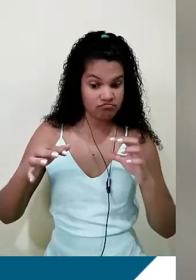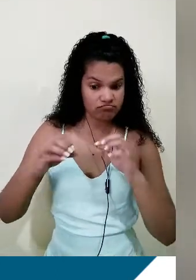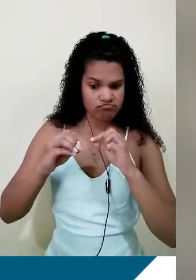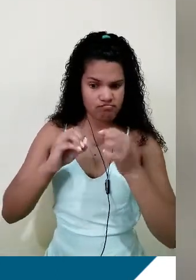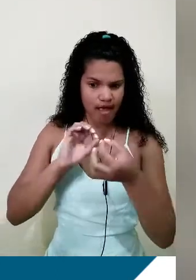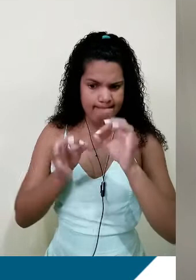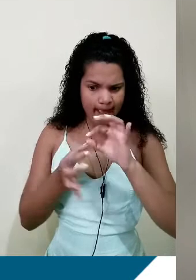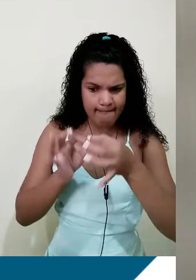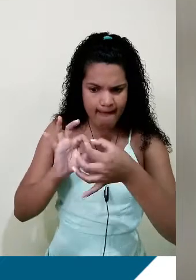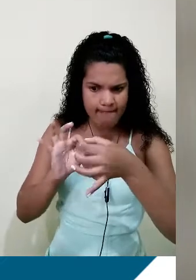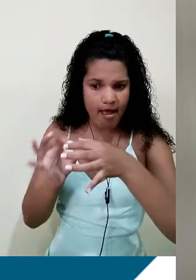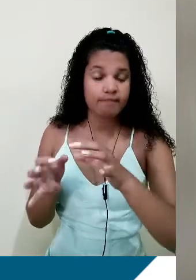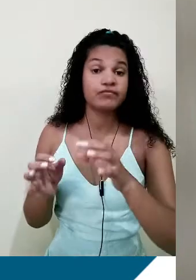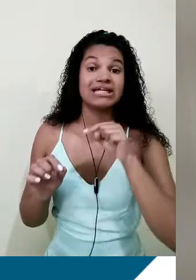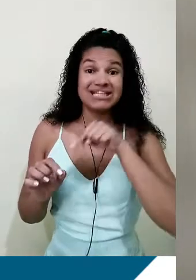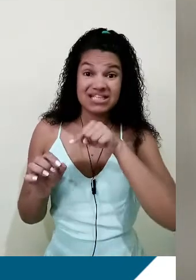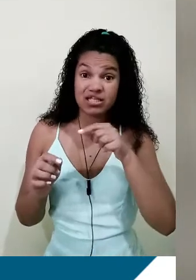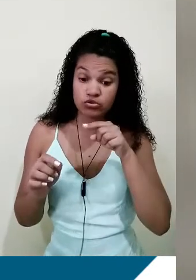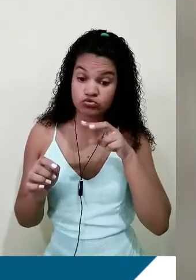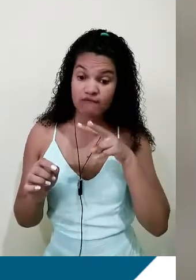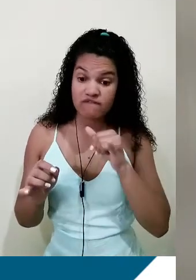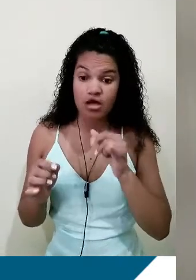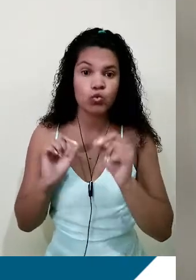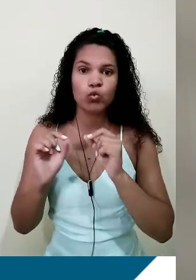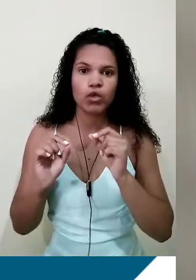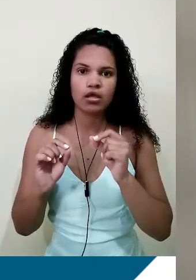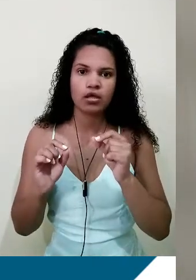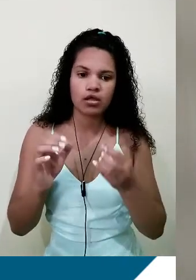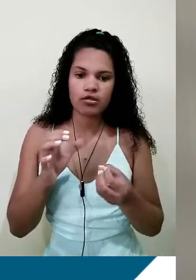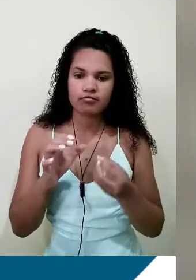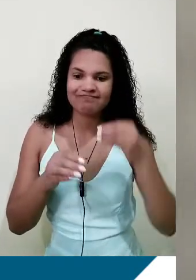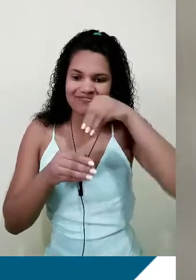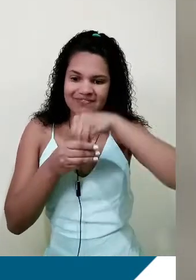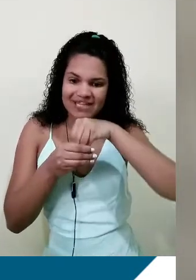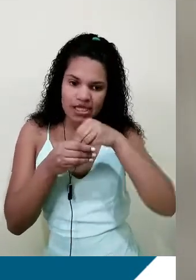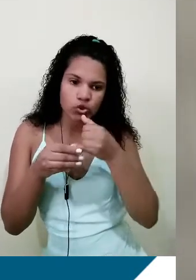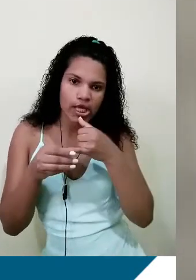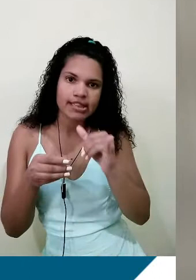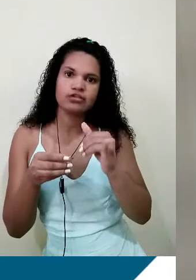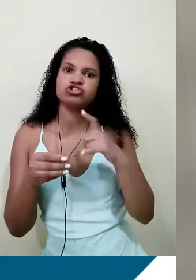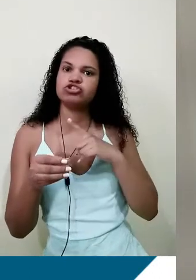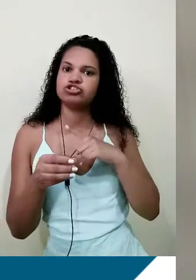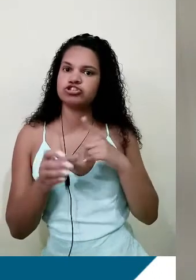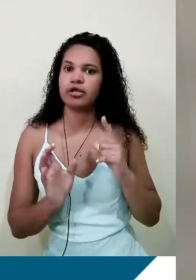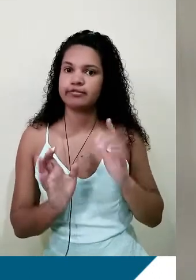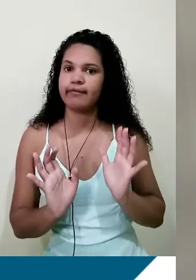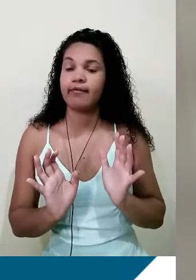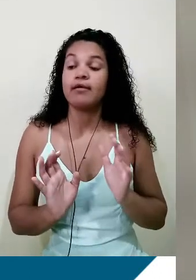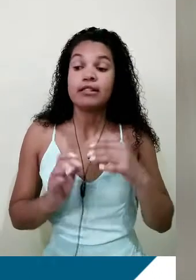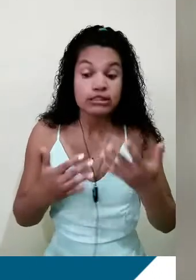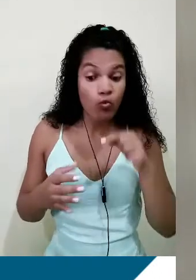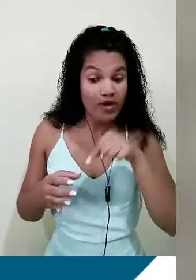igualmente possuem o que a gente chama de energia interna. Então, a energia interna ela tem